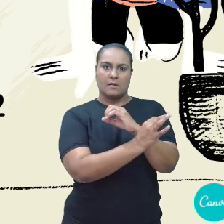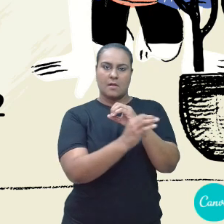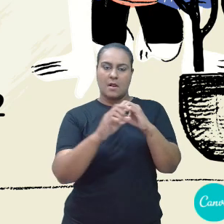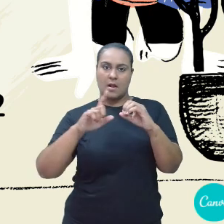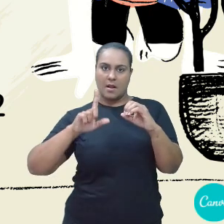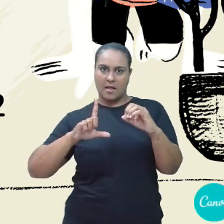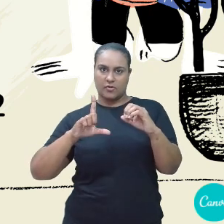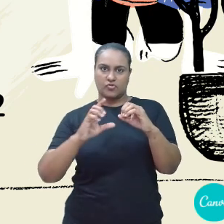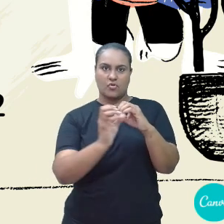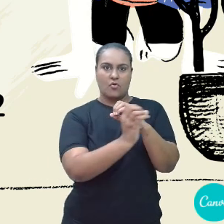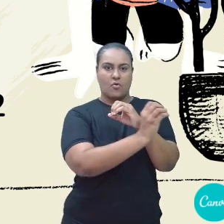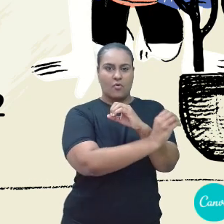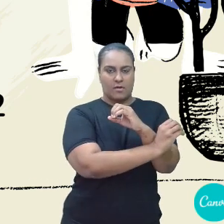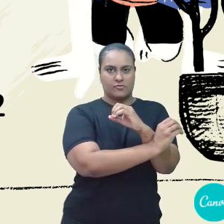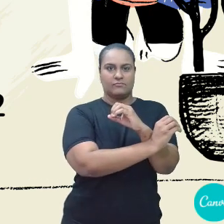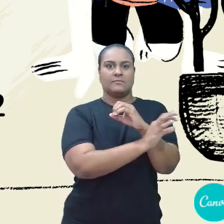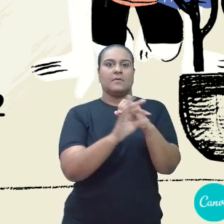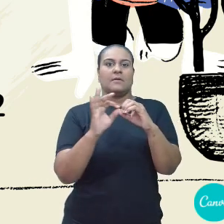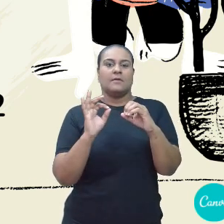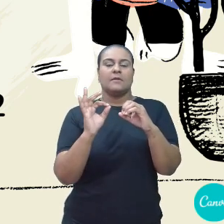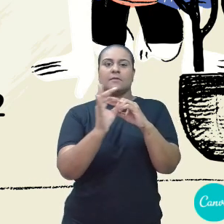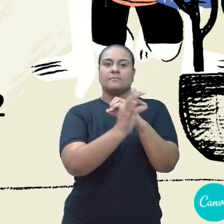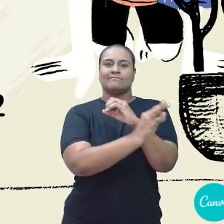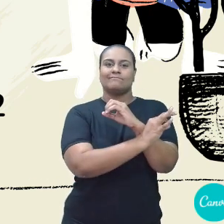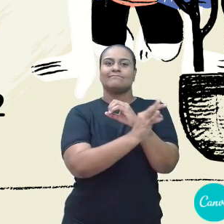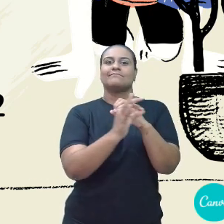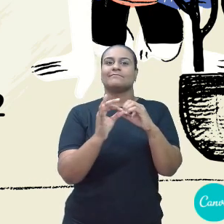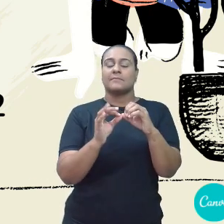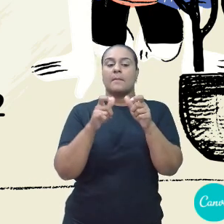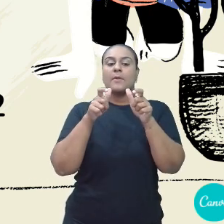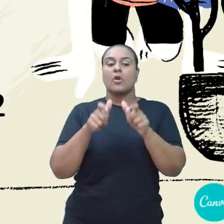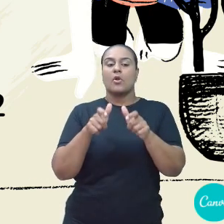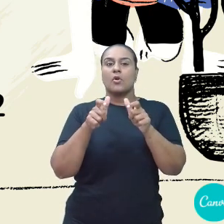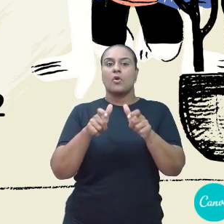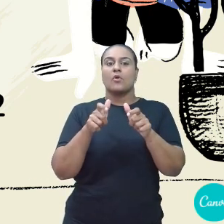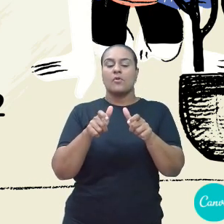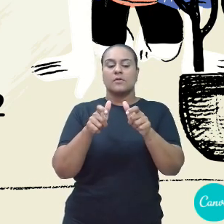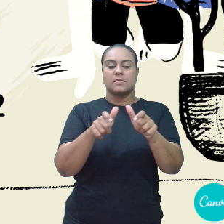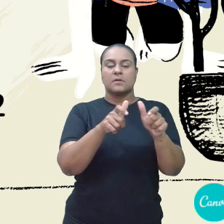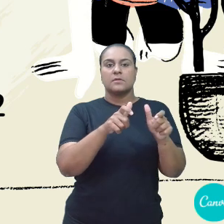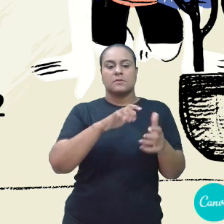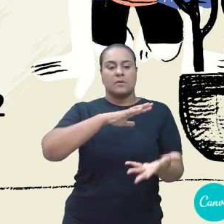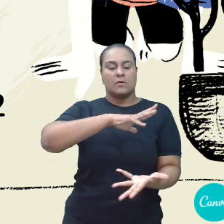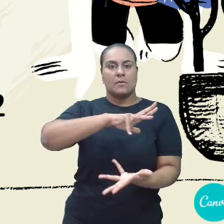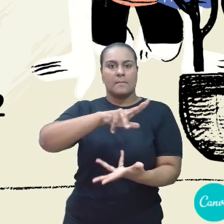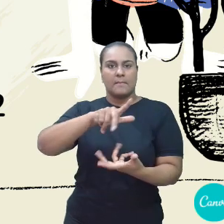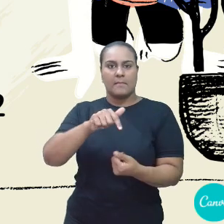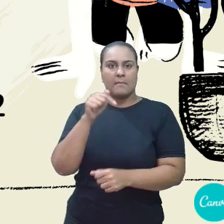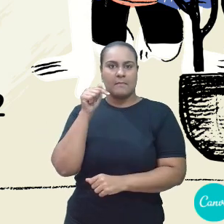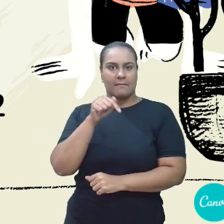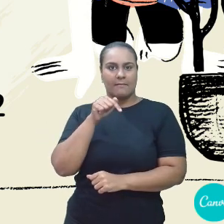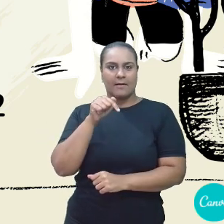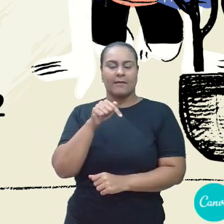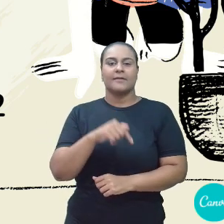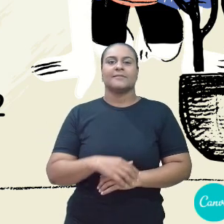meridianos principais, para ajudar na localização e posição no globo ou no mapa, tá bom?